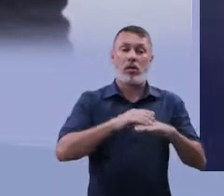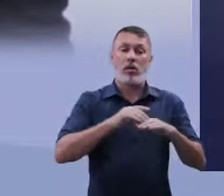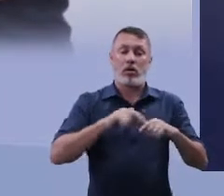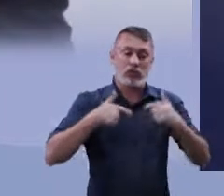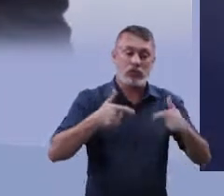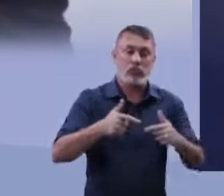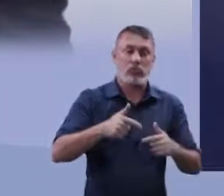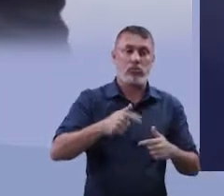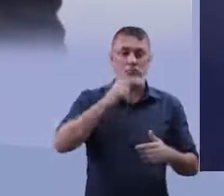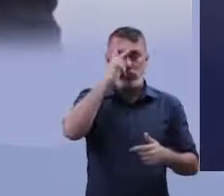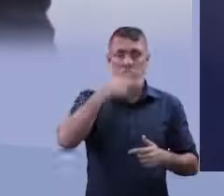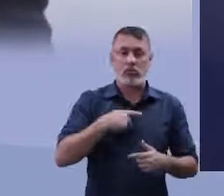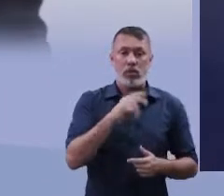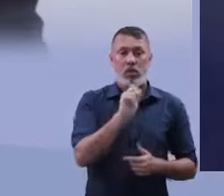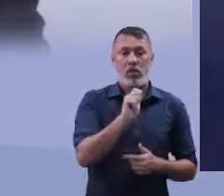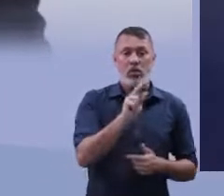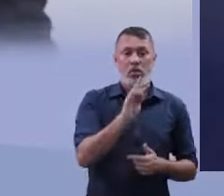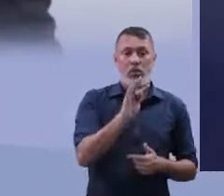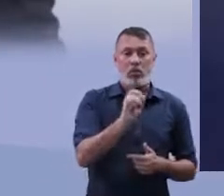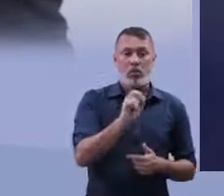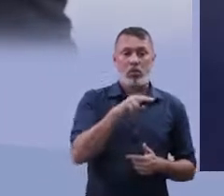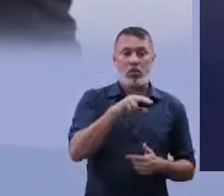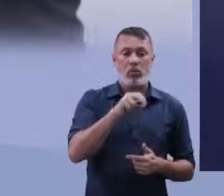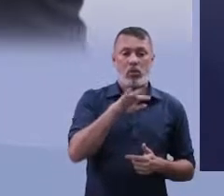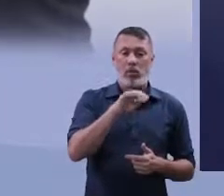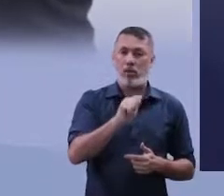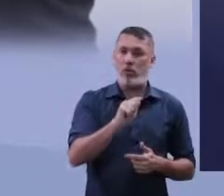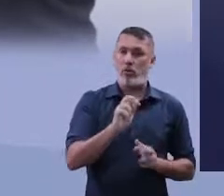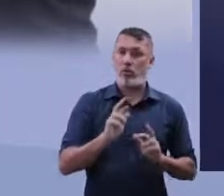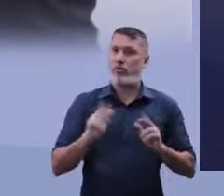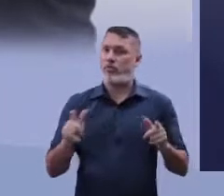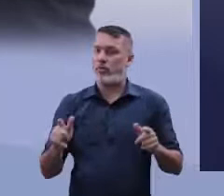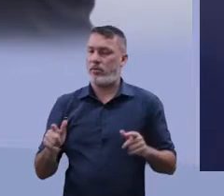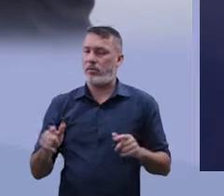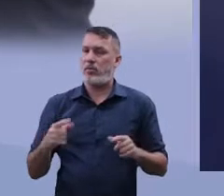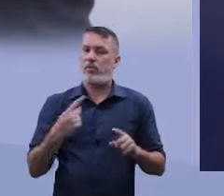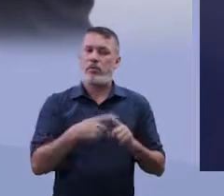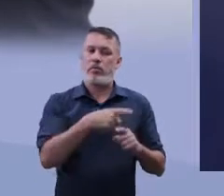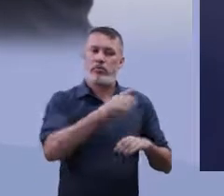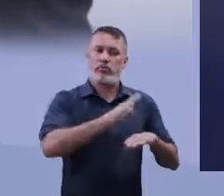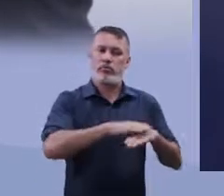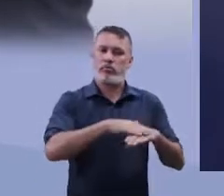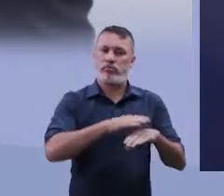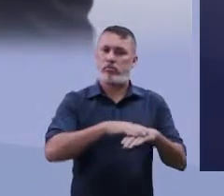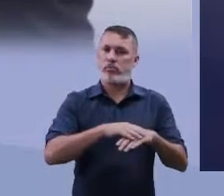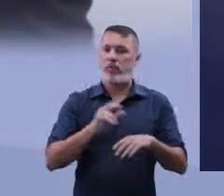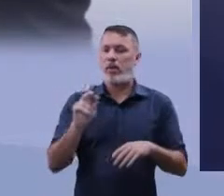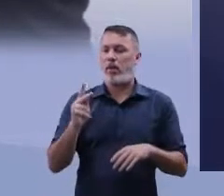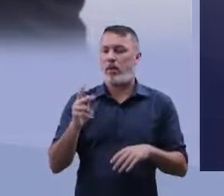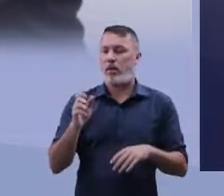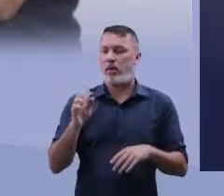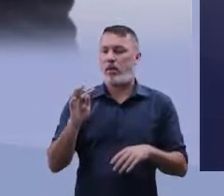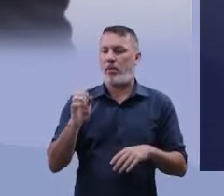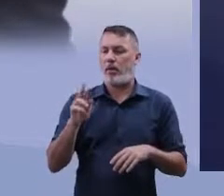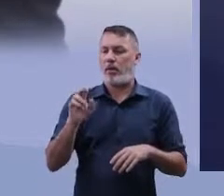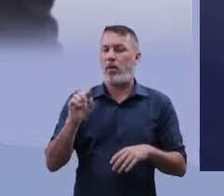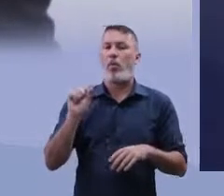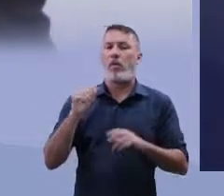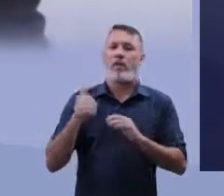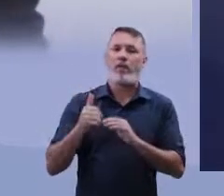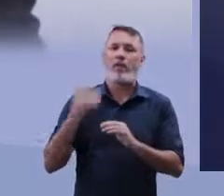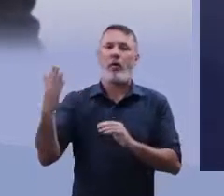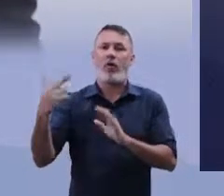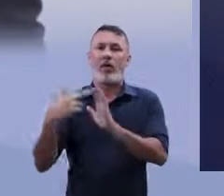autonomia é diferente de heteronomia. Autonomia, a minha lei, a minha norma, ou norma interna. Heteronomia, a